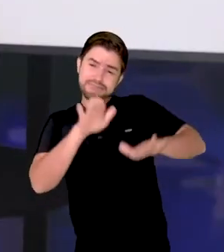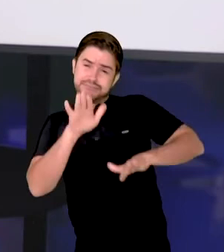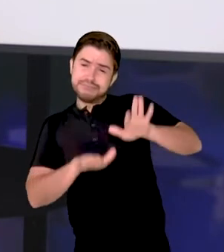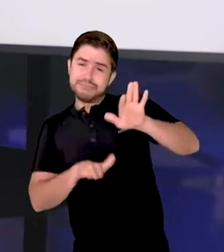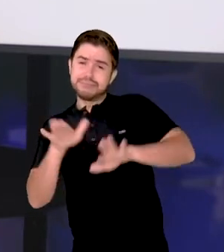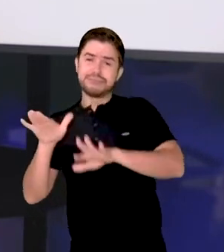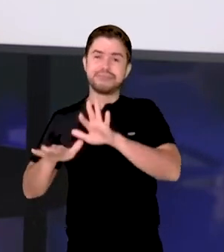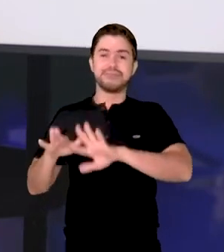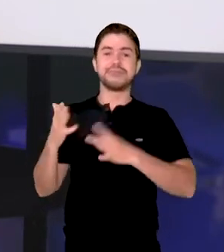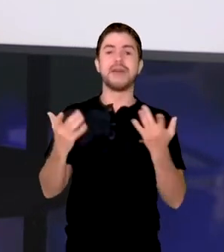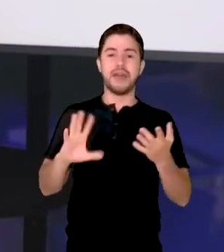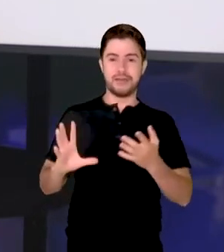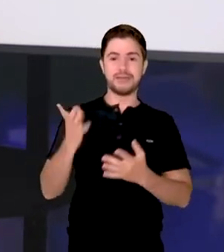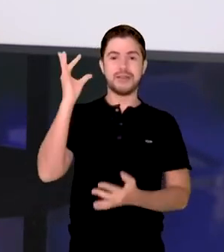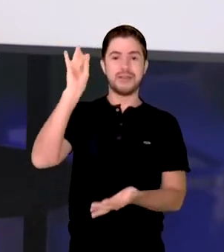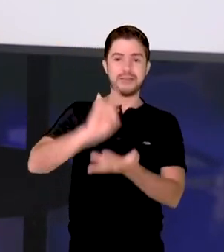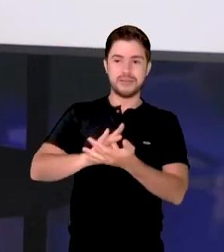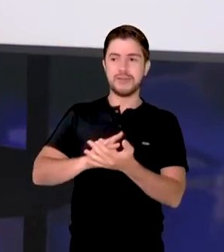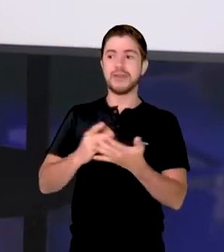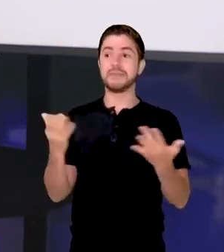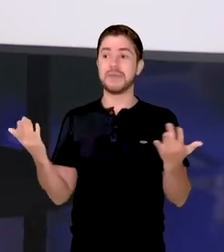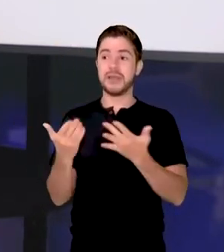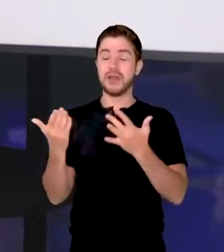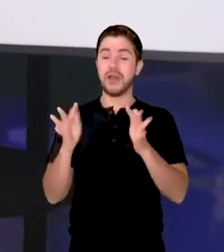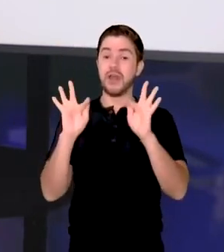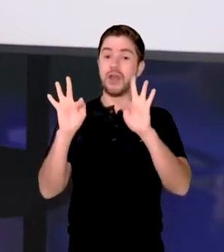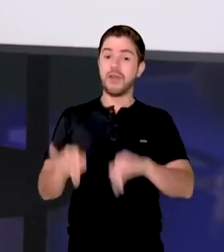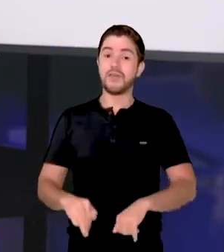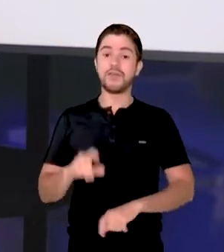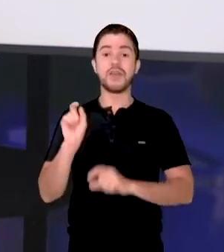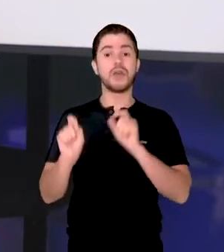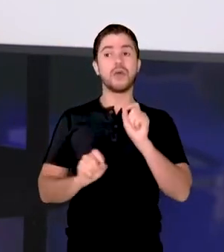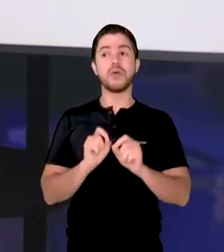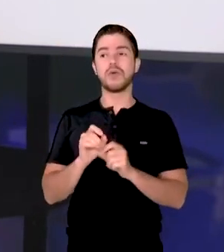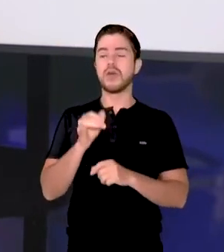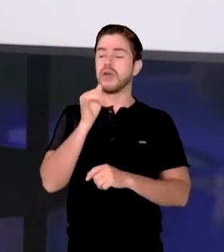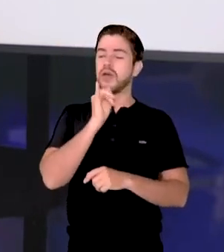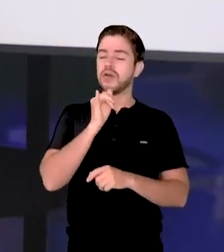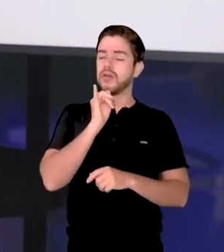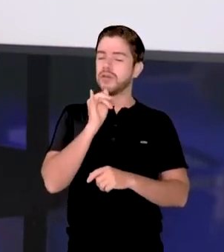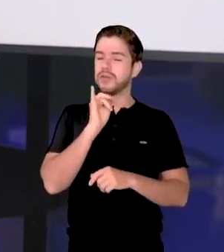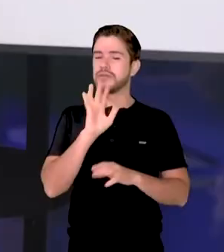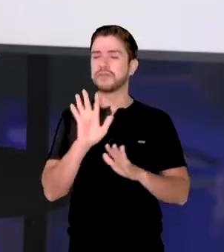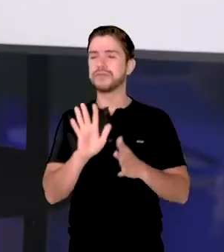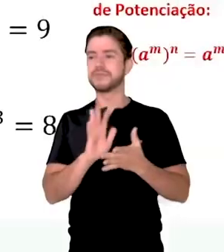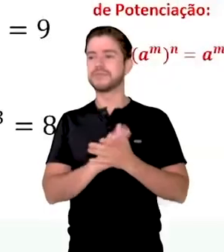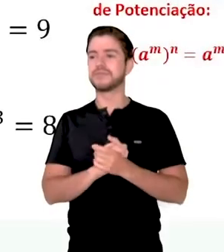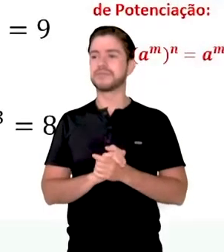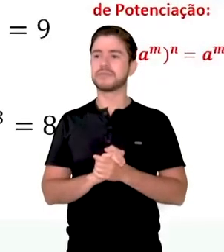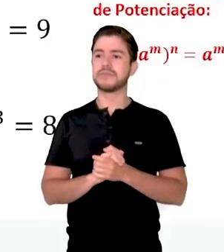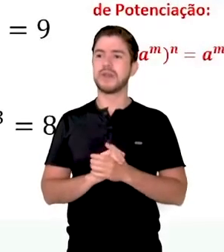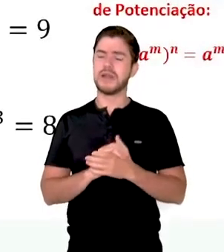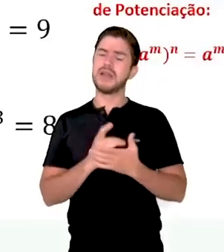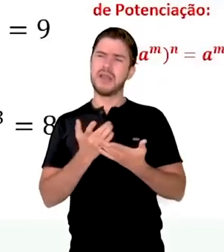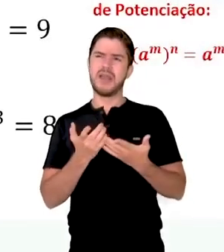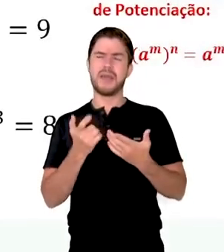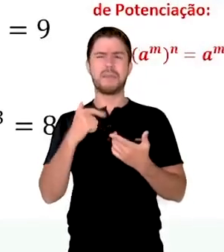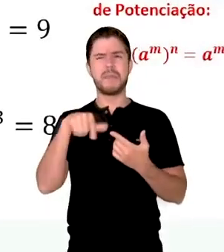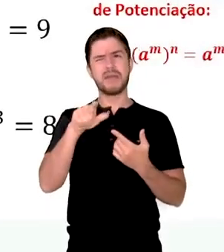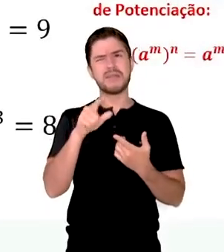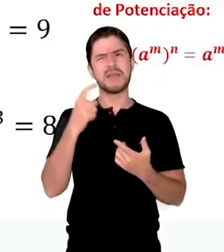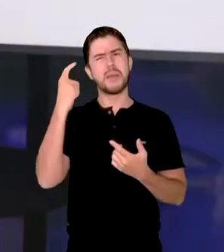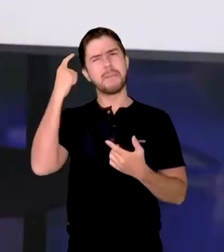show de bola agora por último eu vou trazer um último exemplo para vocês a até já